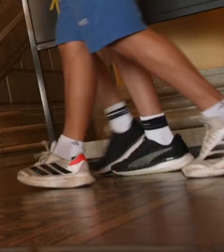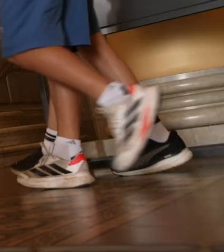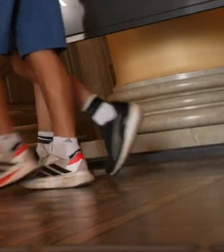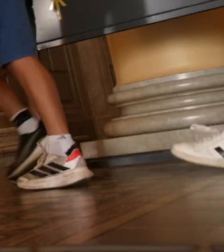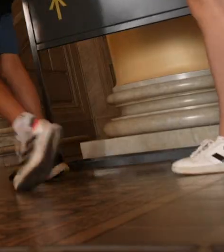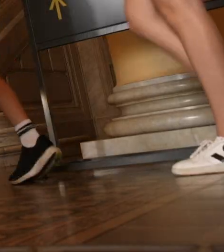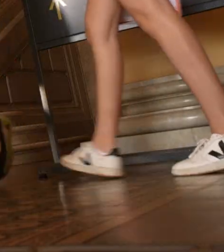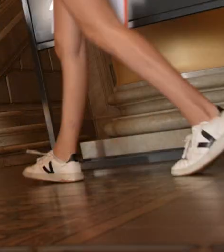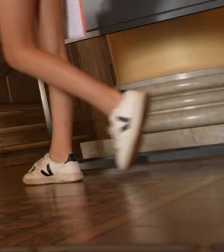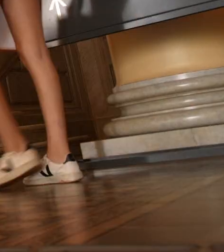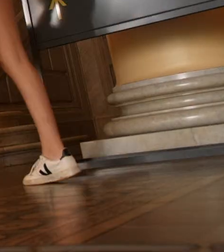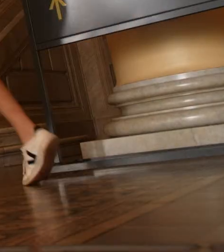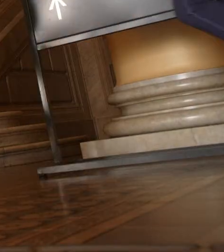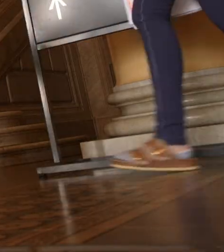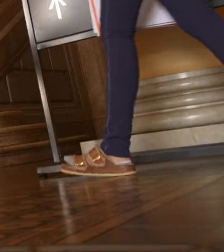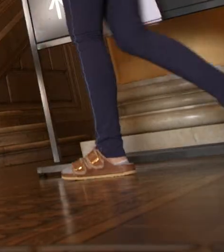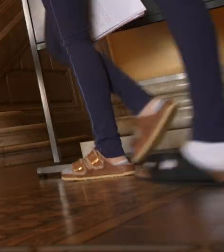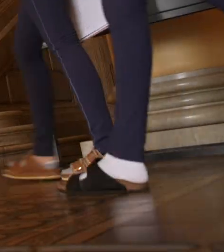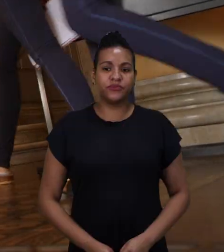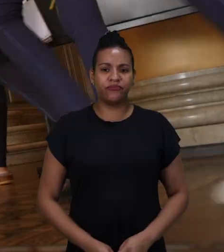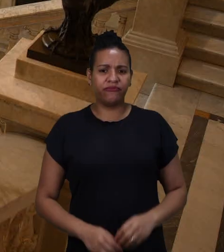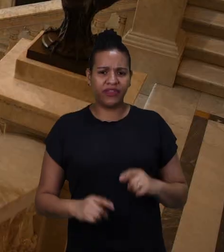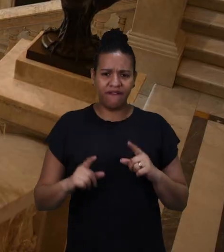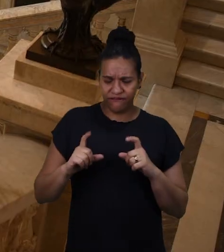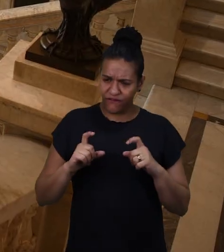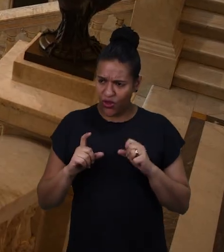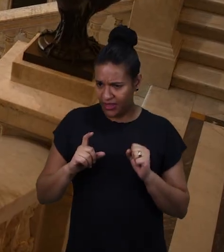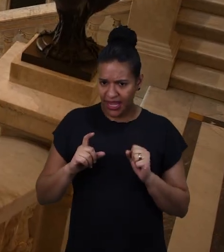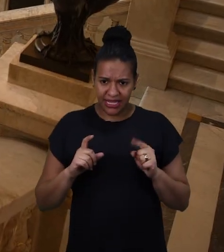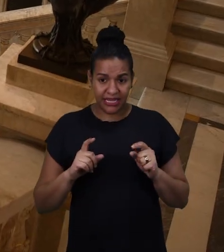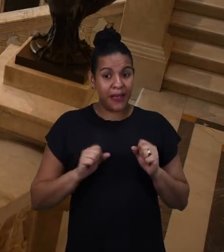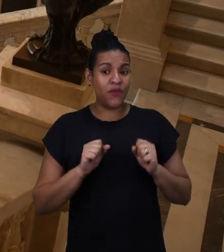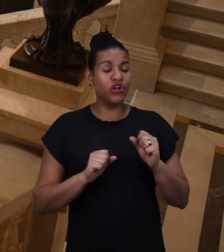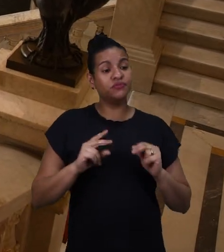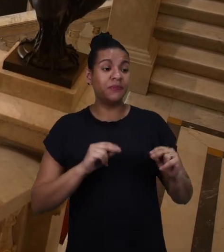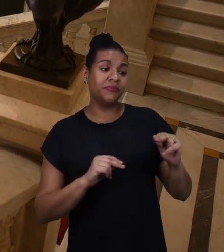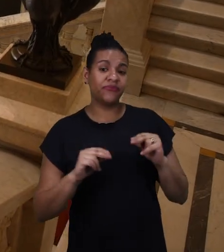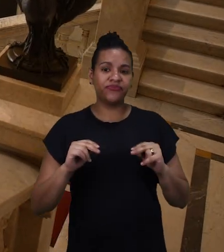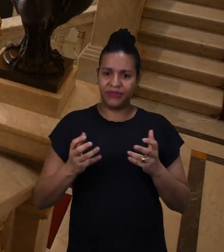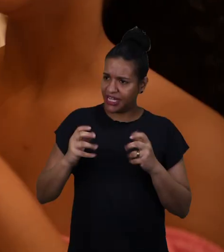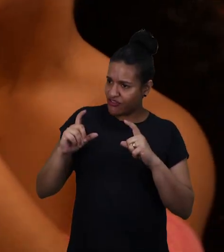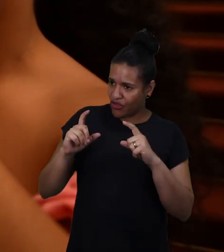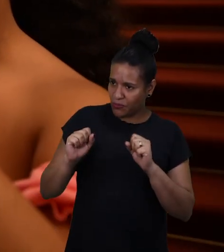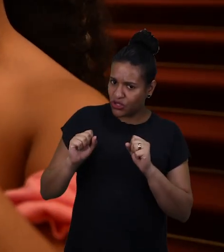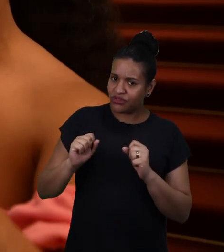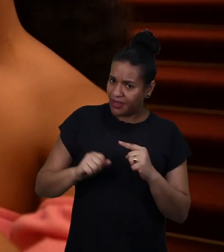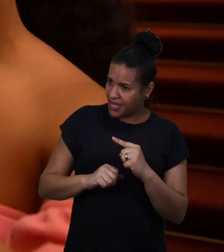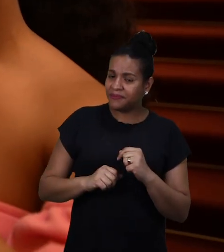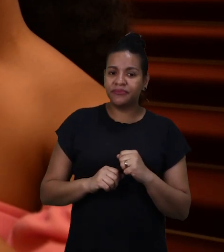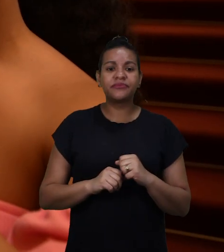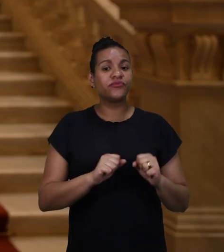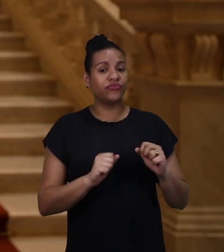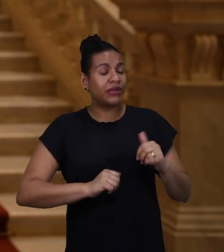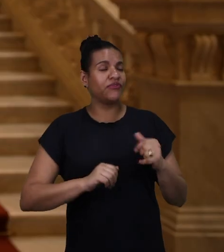Eles caminham até uma escadaria. O grupo é conduzido por um educador, um homem magro e careca. O grupo tira fotos